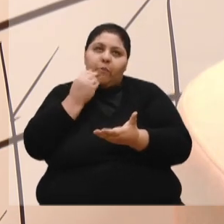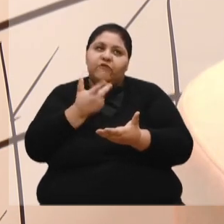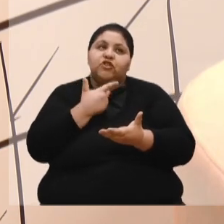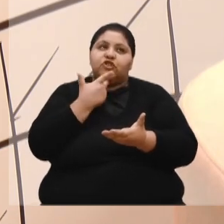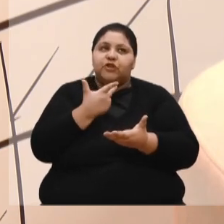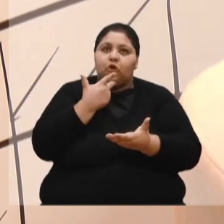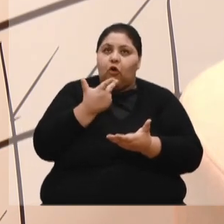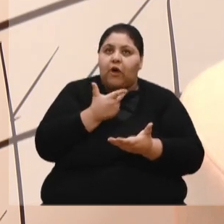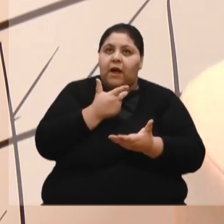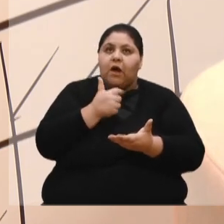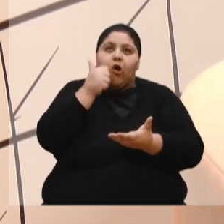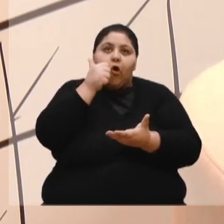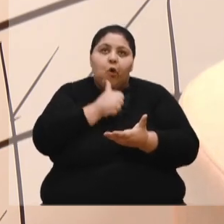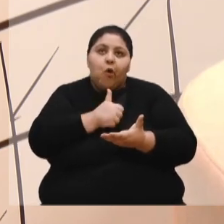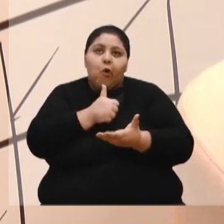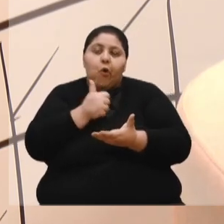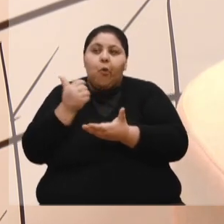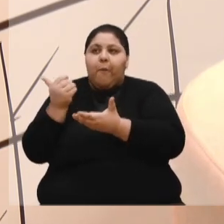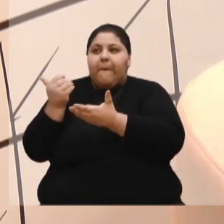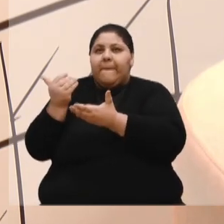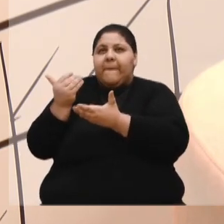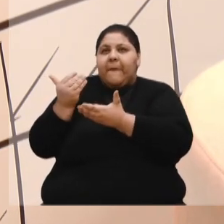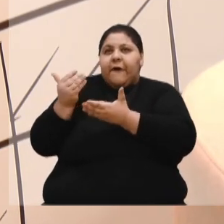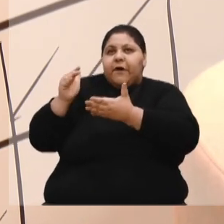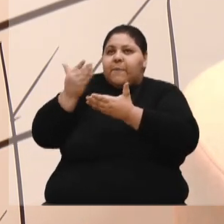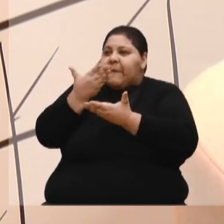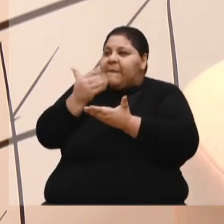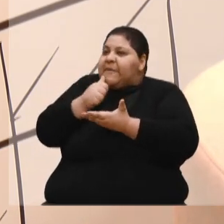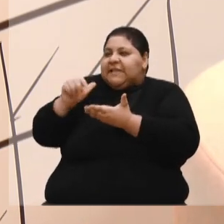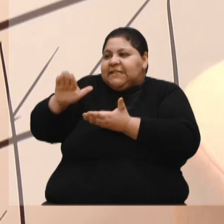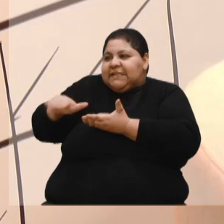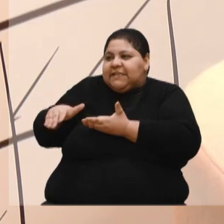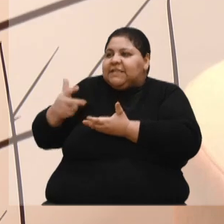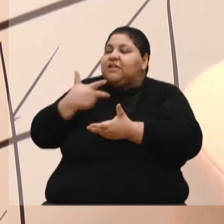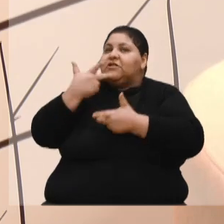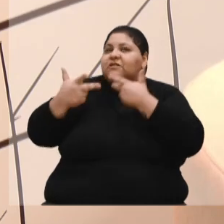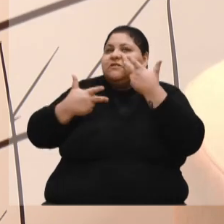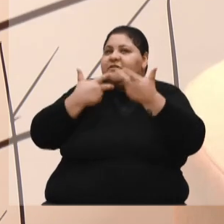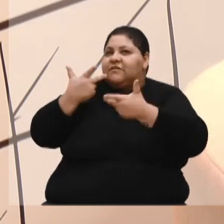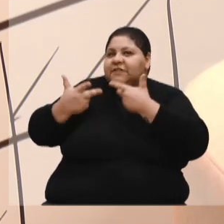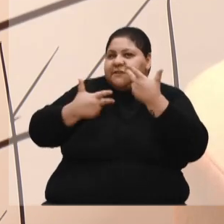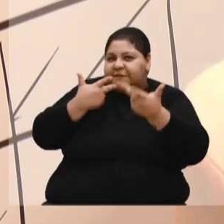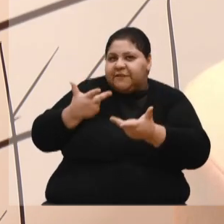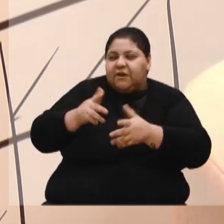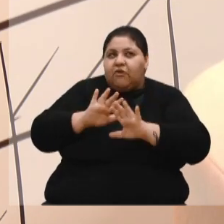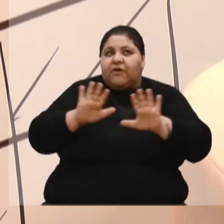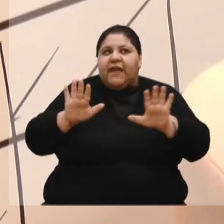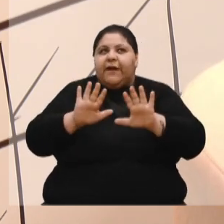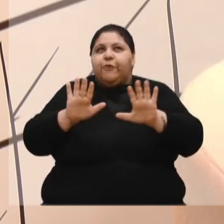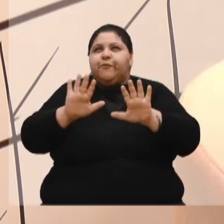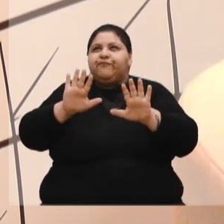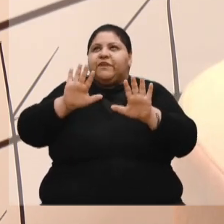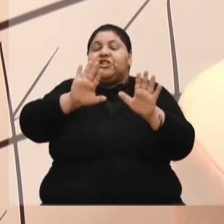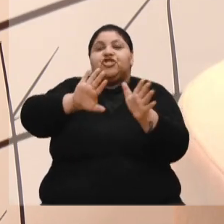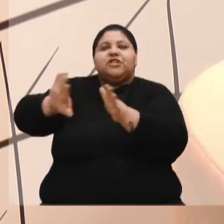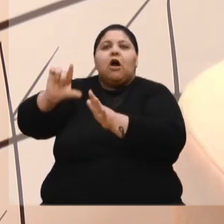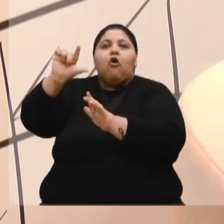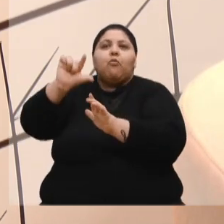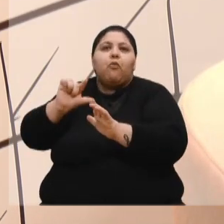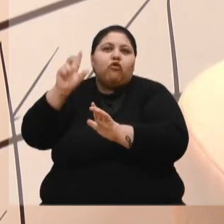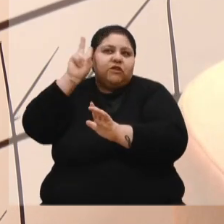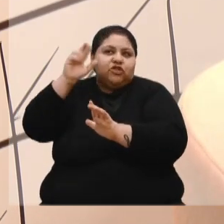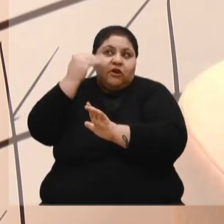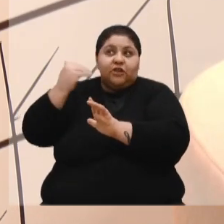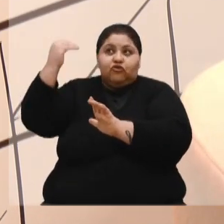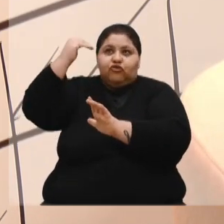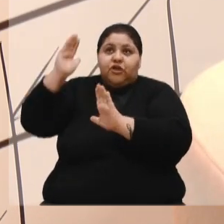como narradora, eu quero tirar do mundo adulto. As histórias são muito adultocêntricas. Eu quero trazer para